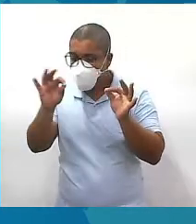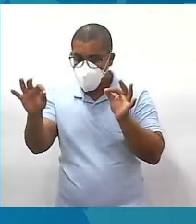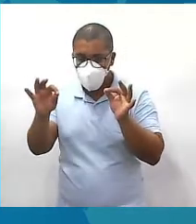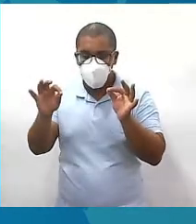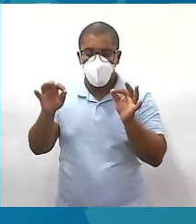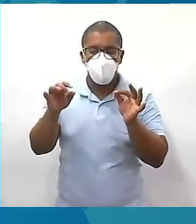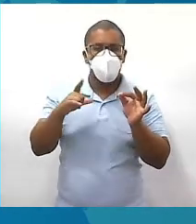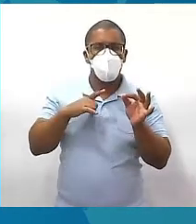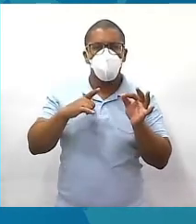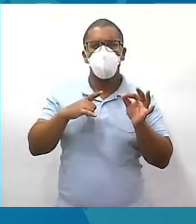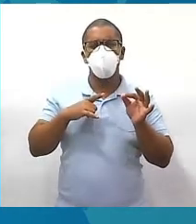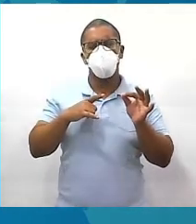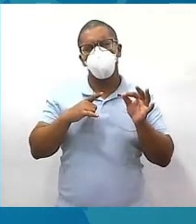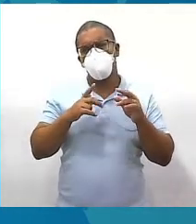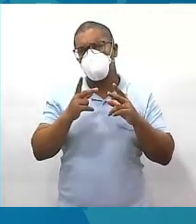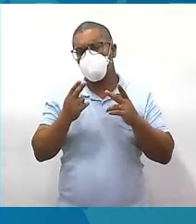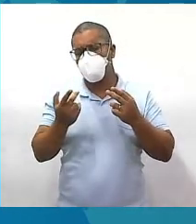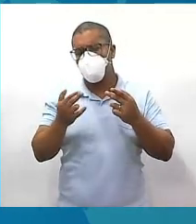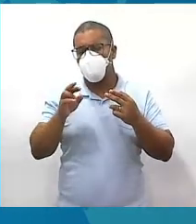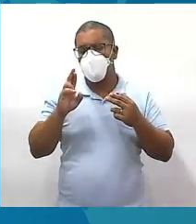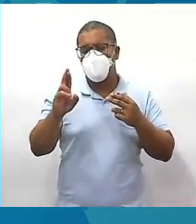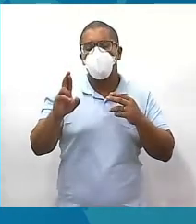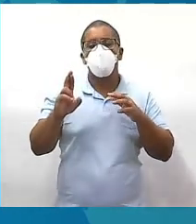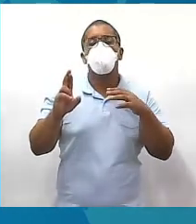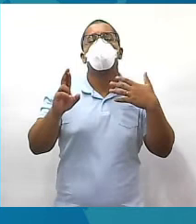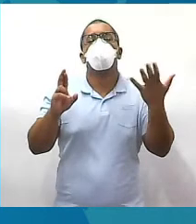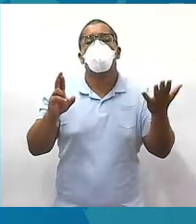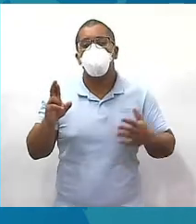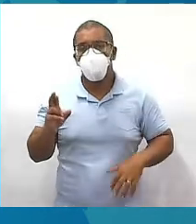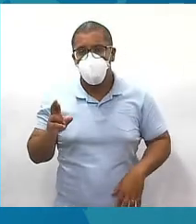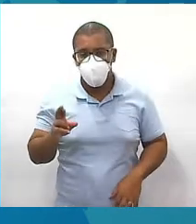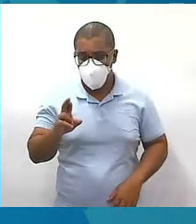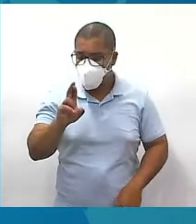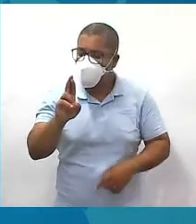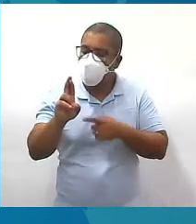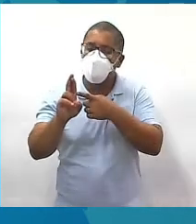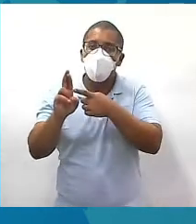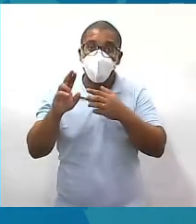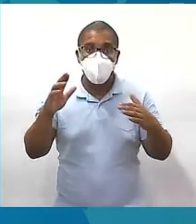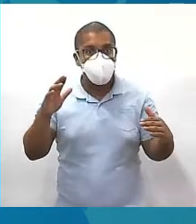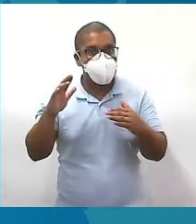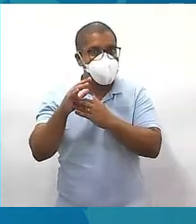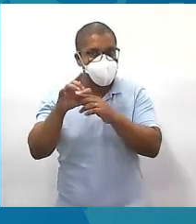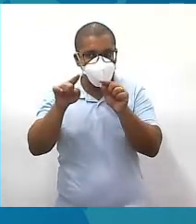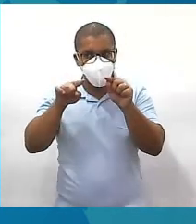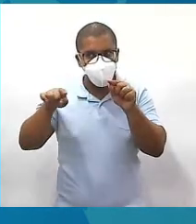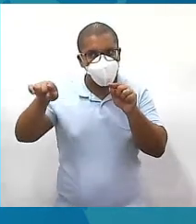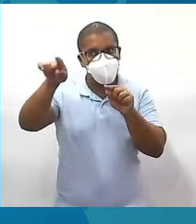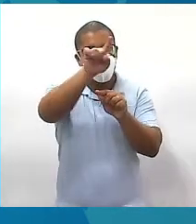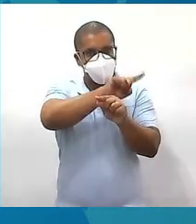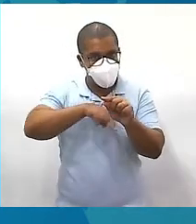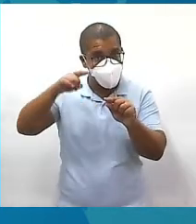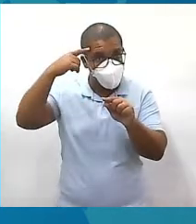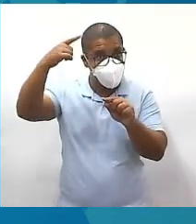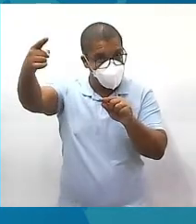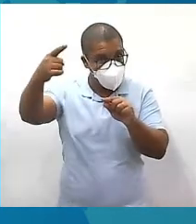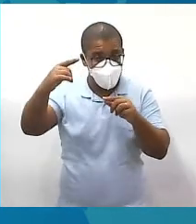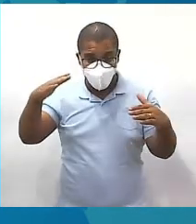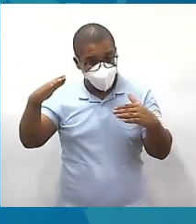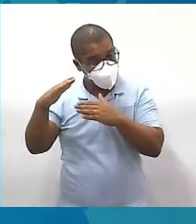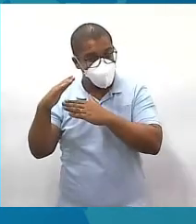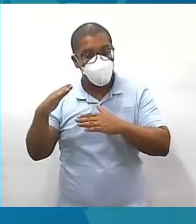é a medida do raio é o ponto raio. Raio é aquele que circula, né, no limite